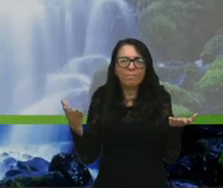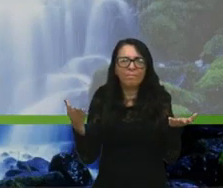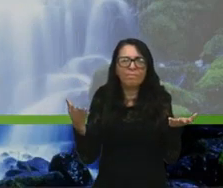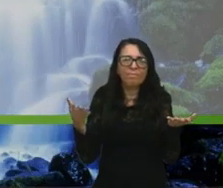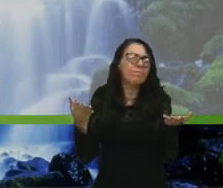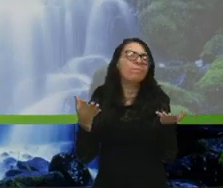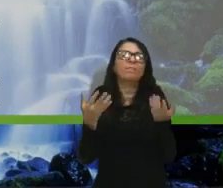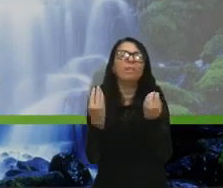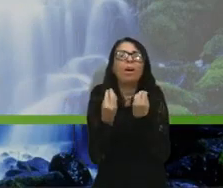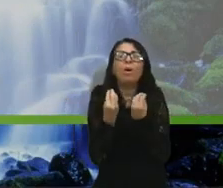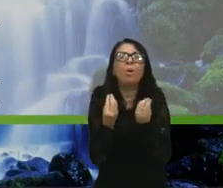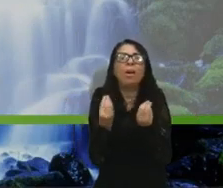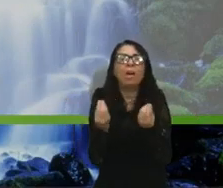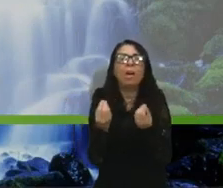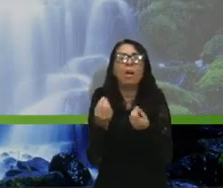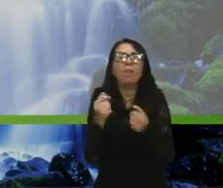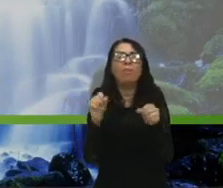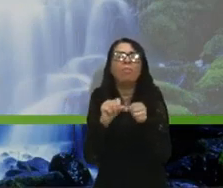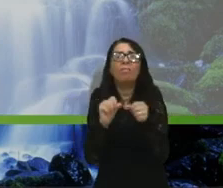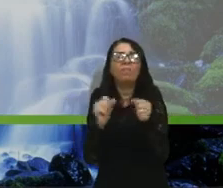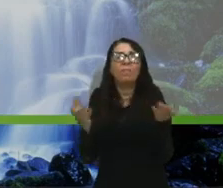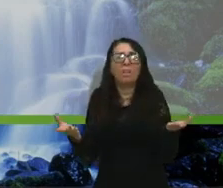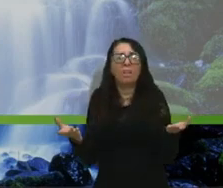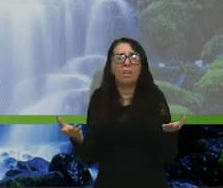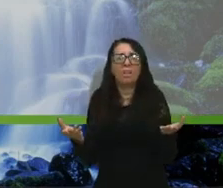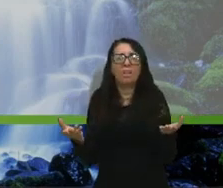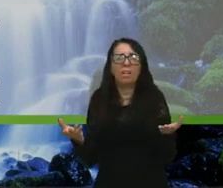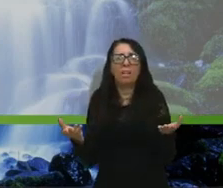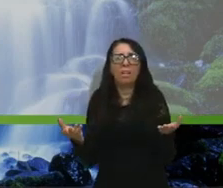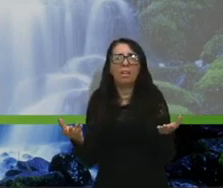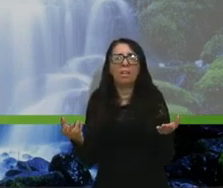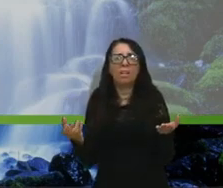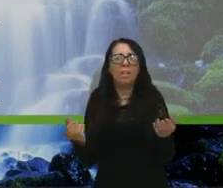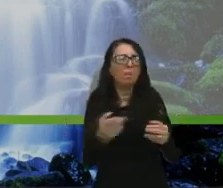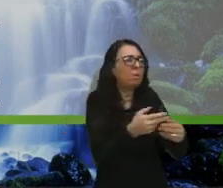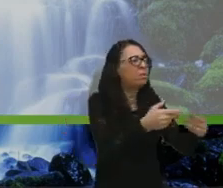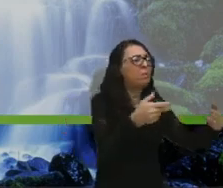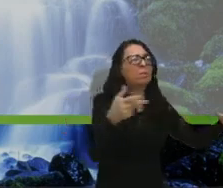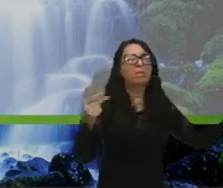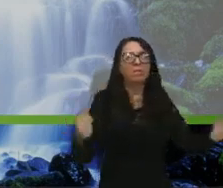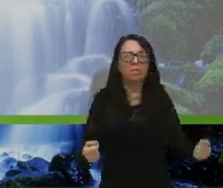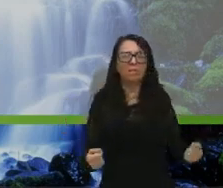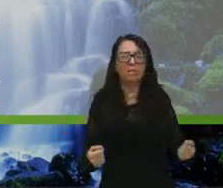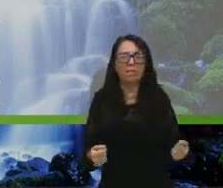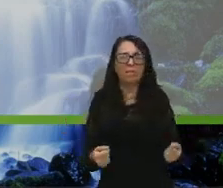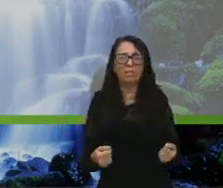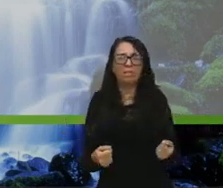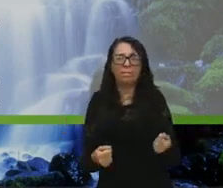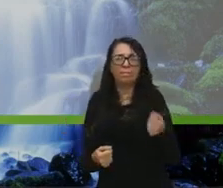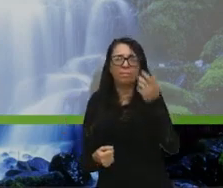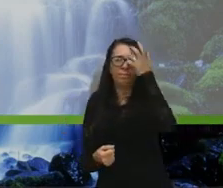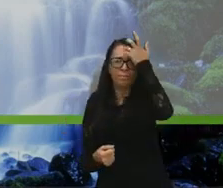O que adianta você pedir para Deus sucesso, fama, poder e mais dinheiro,